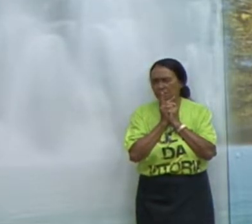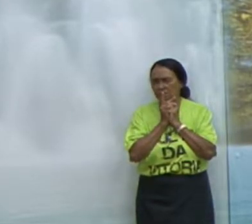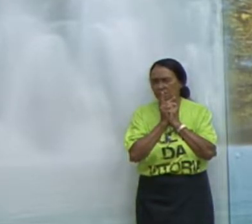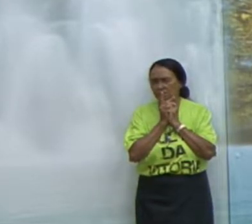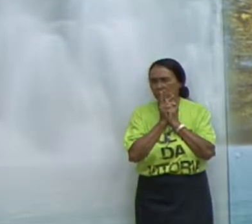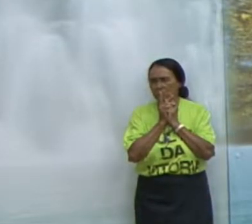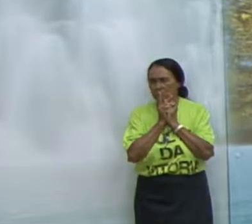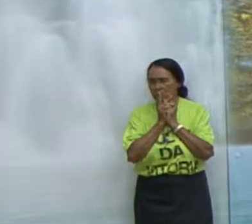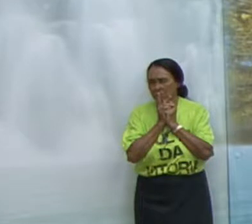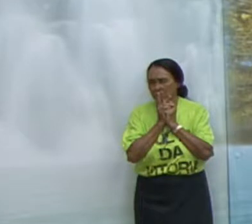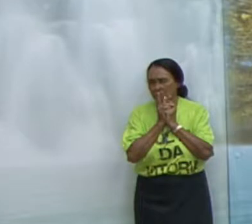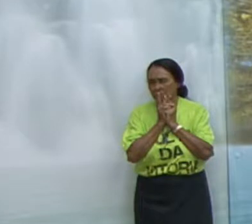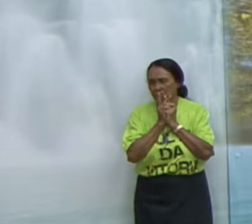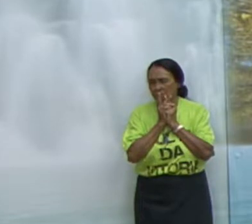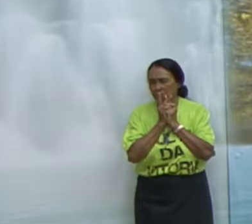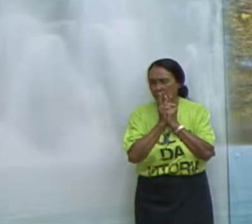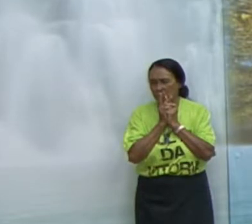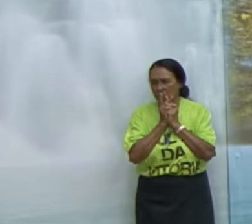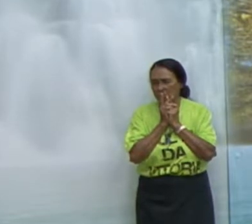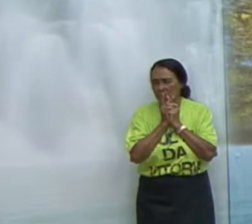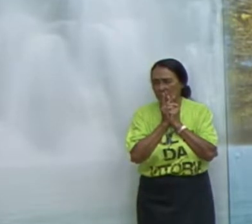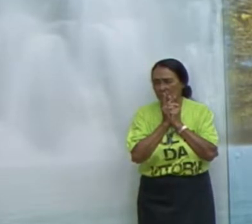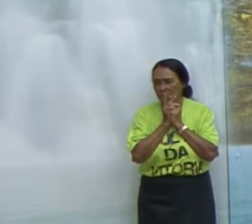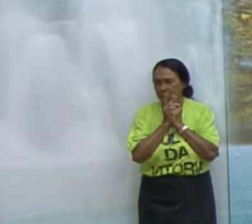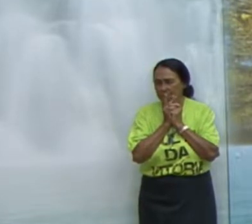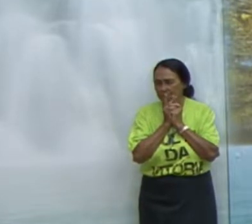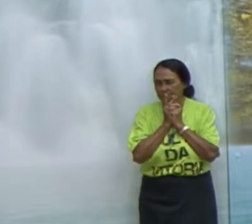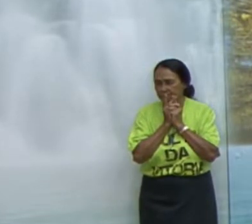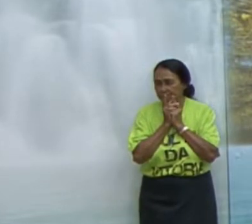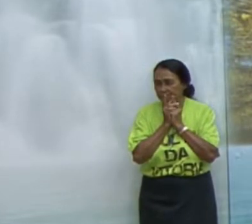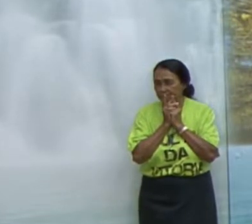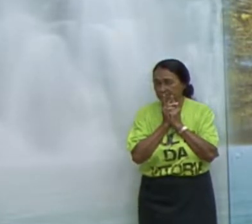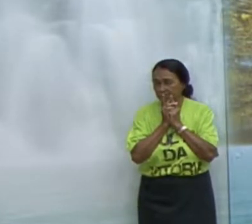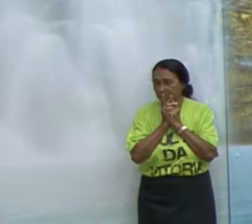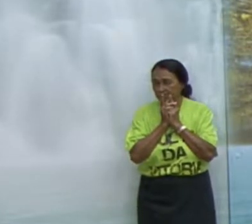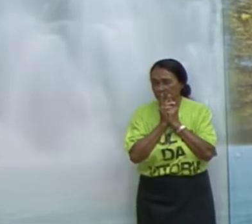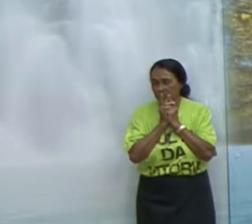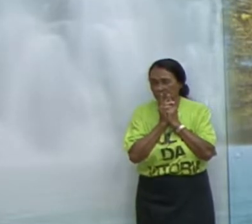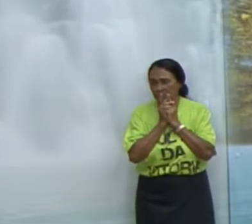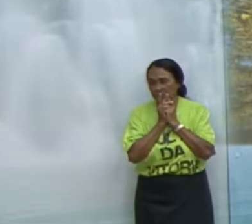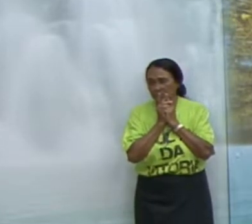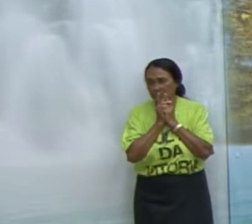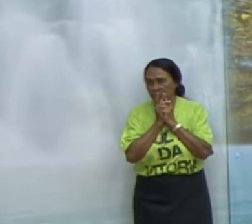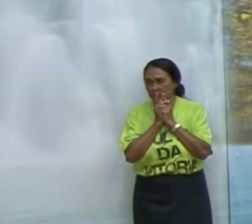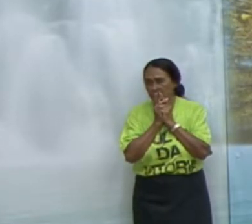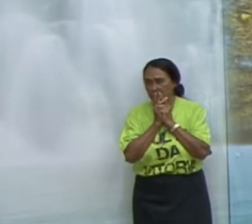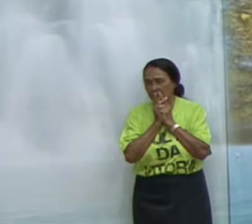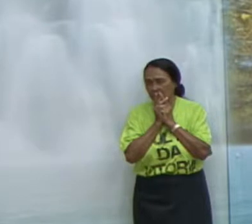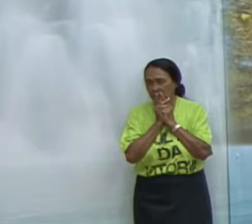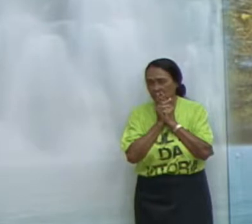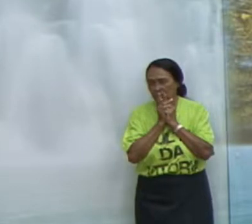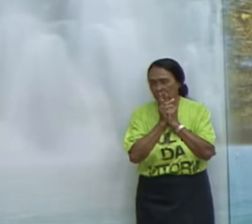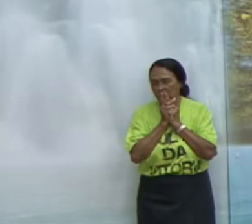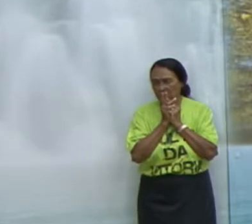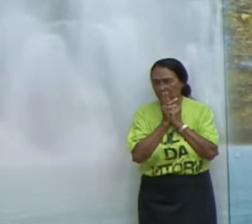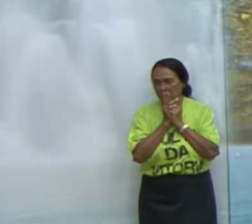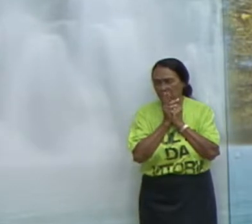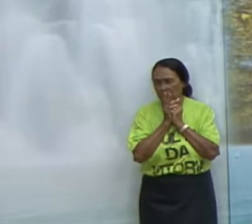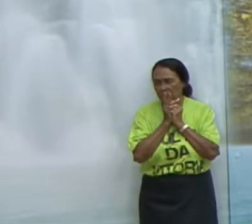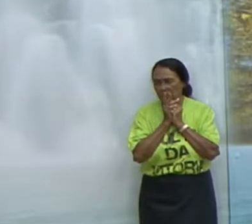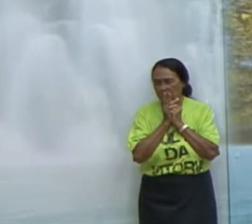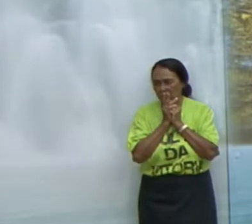Cristo. Tu quer que os seus familiares sejam guardados, que eles tenham livramento,